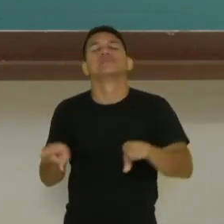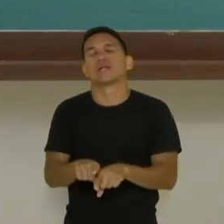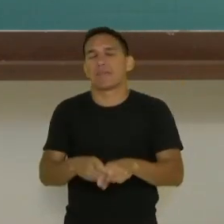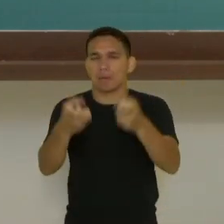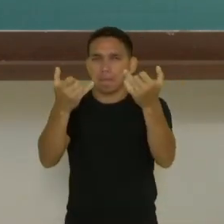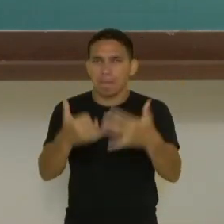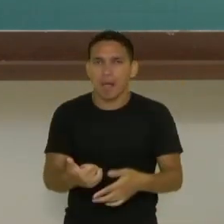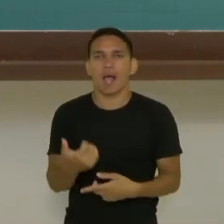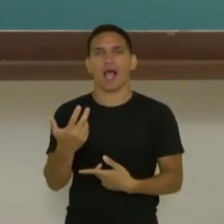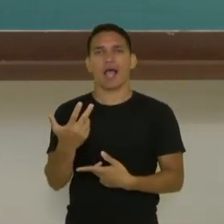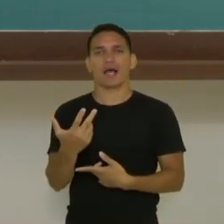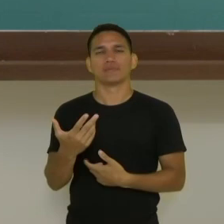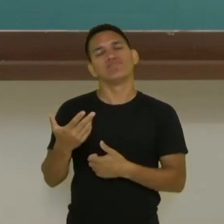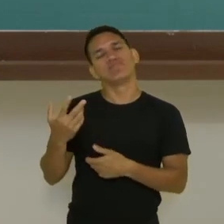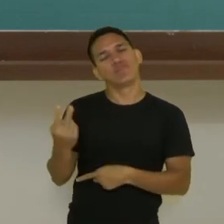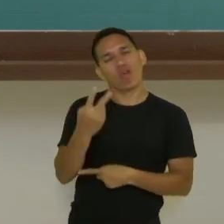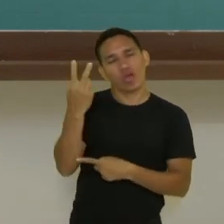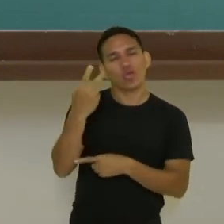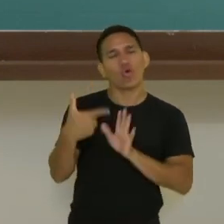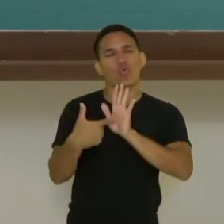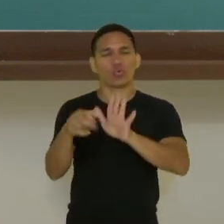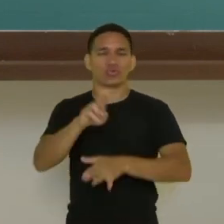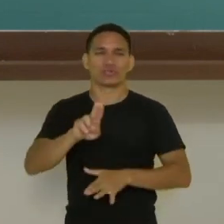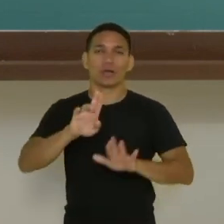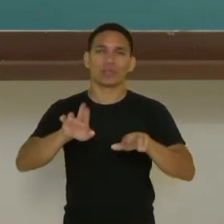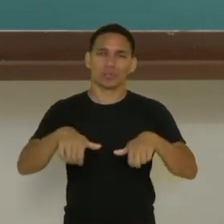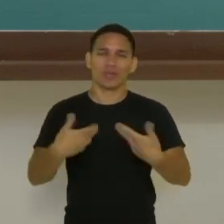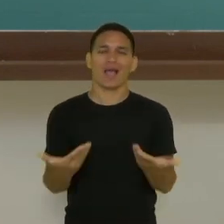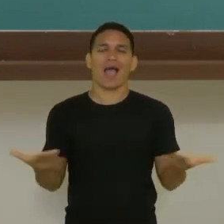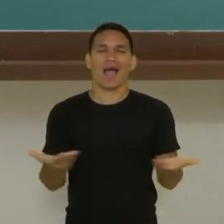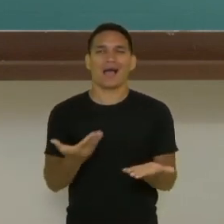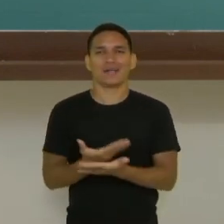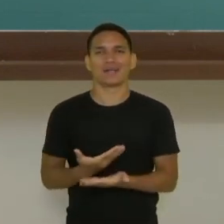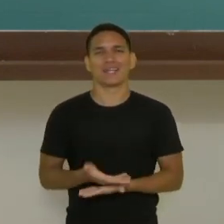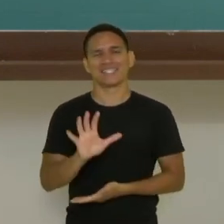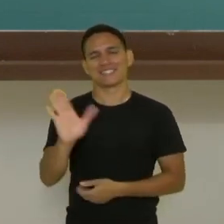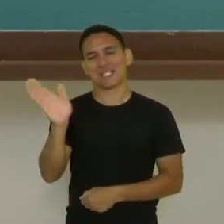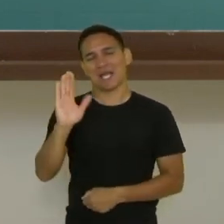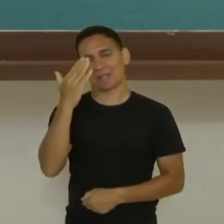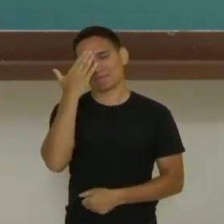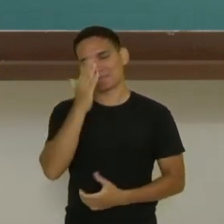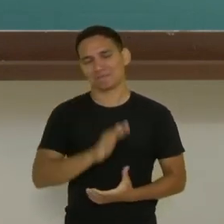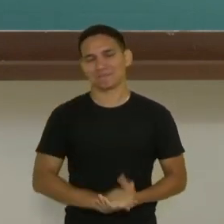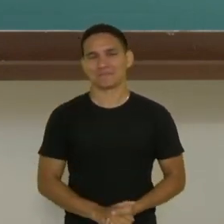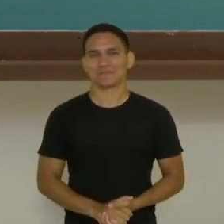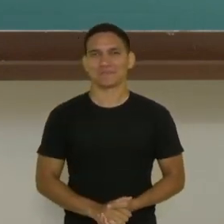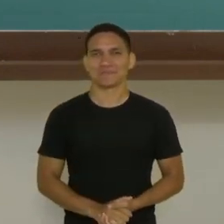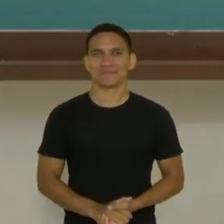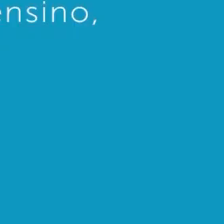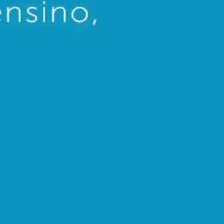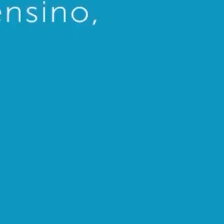utilizado. Então, na aula de hoje foi isso. Eu agradeço a presença de vocês e até mais.